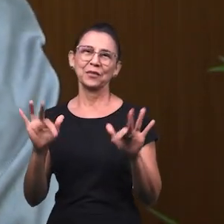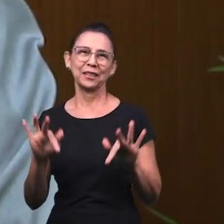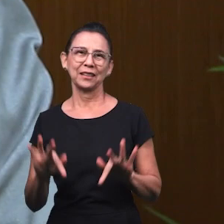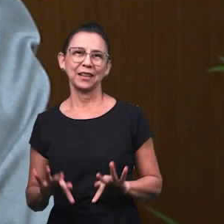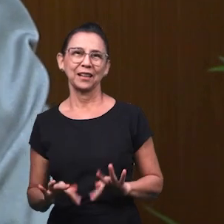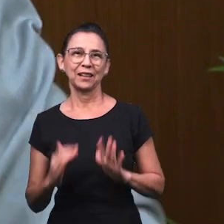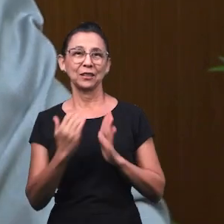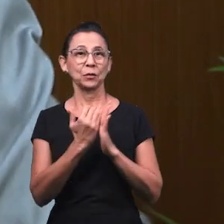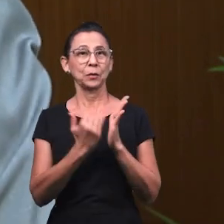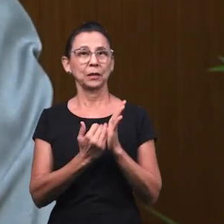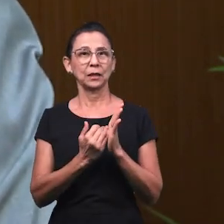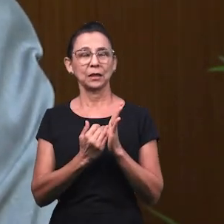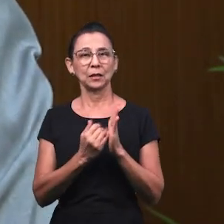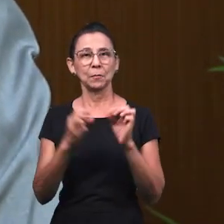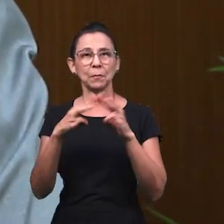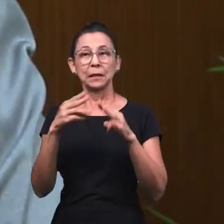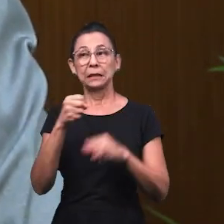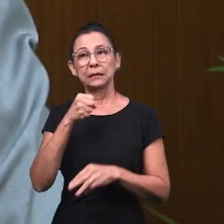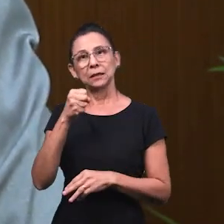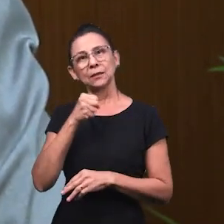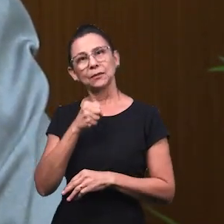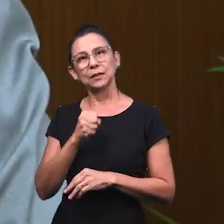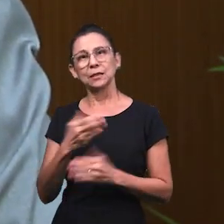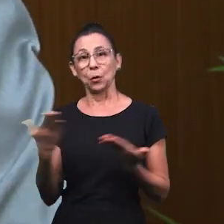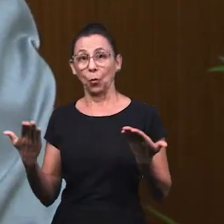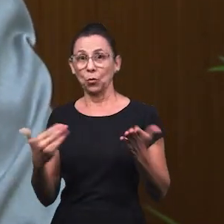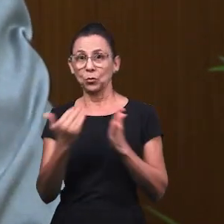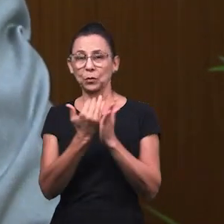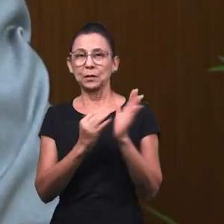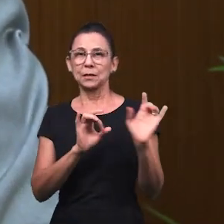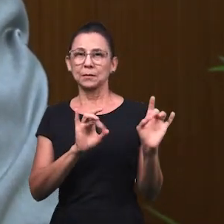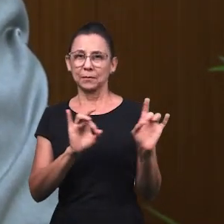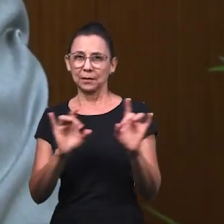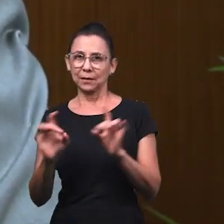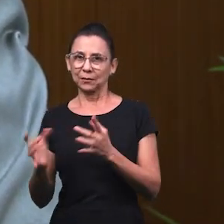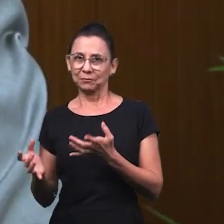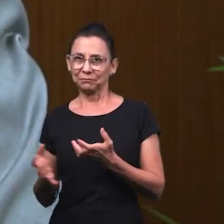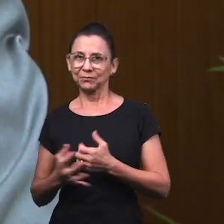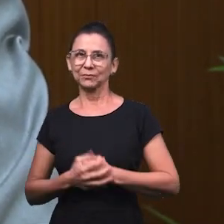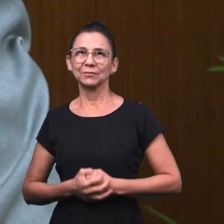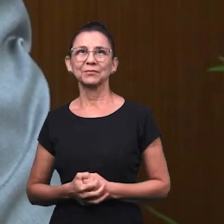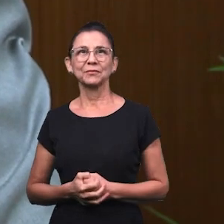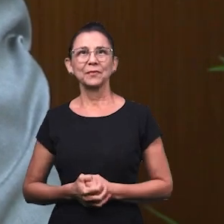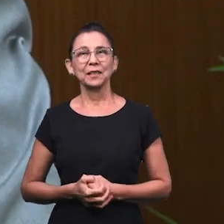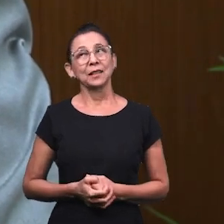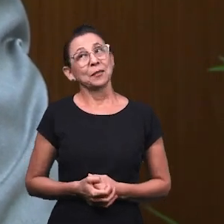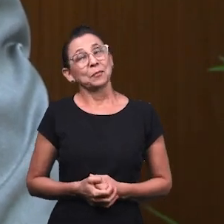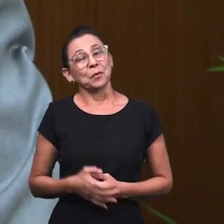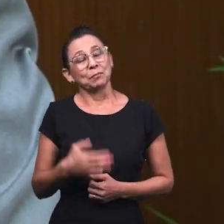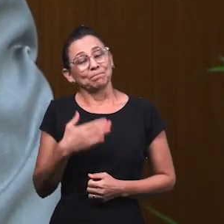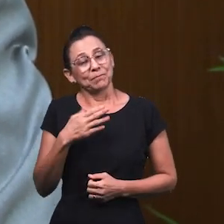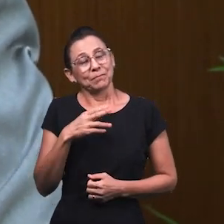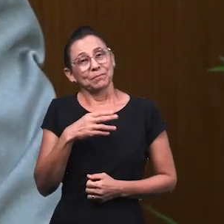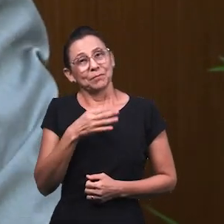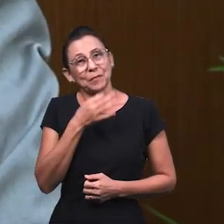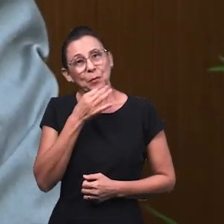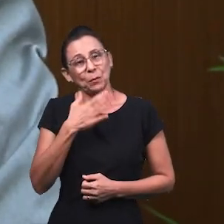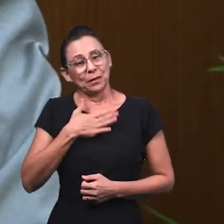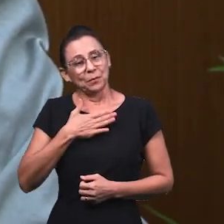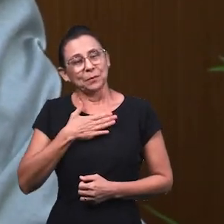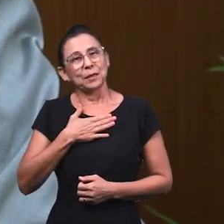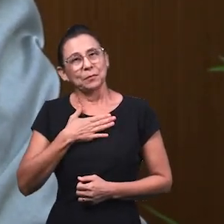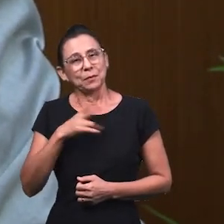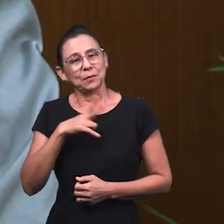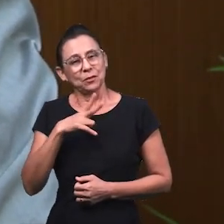mais uma edição do Manaim Entrevista, uma edição especial do Manaim Entrevista. Repito, pelo menos para mim,